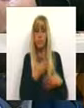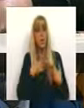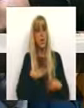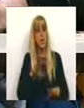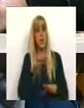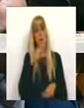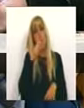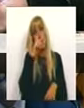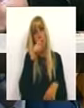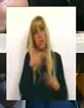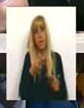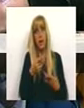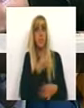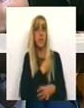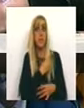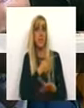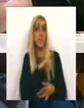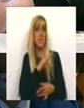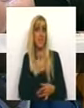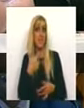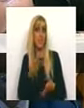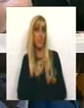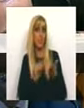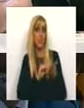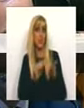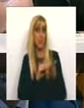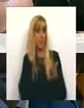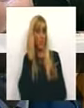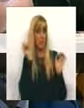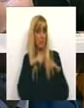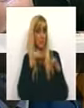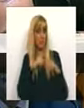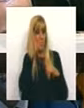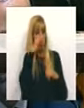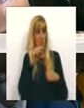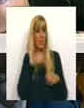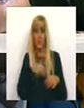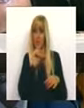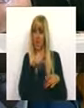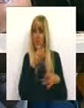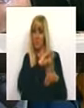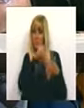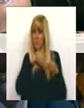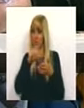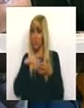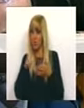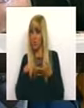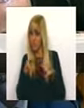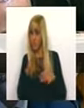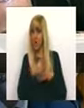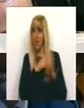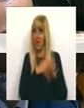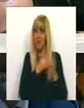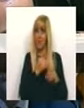que a privatização do CTT estava inscrita no memorando de entendimento que o Governo Socialista assinou com os credores institucionais